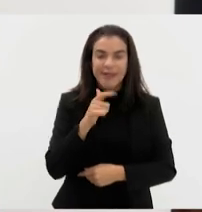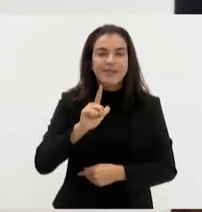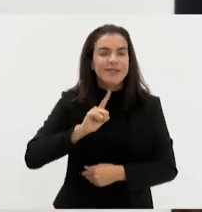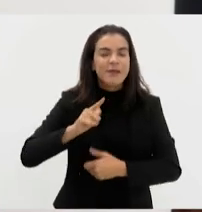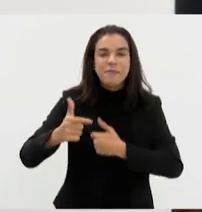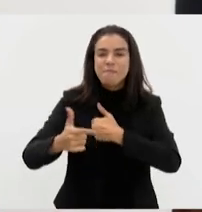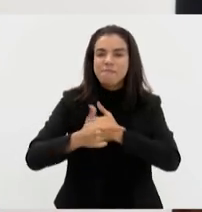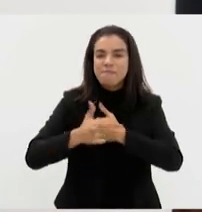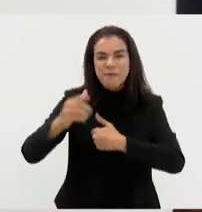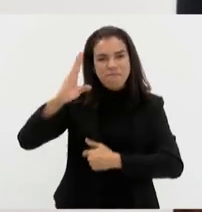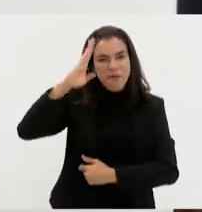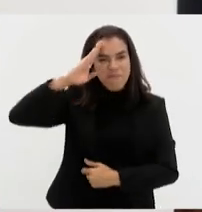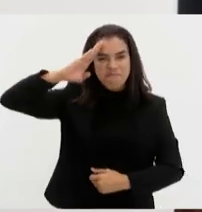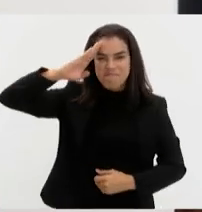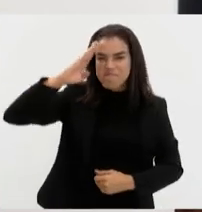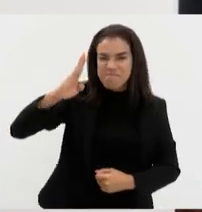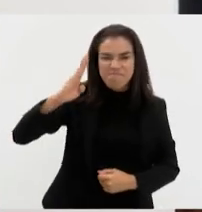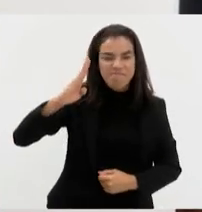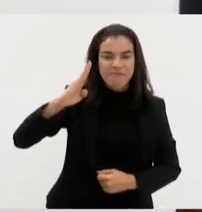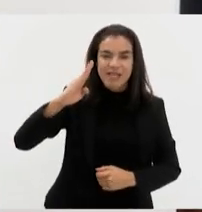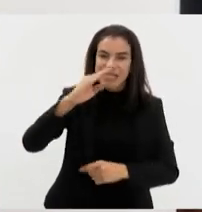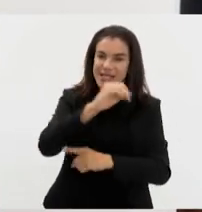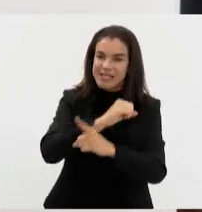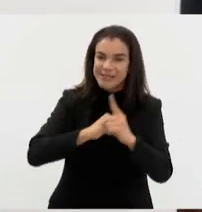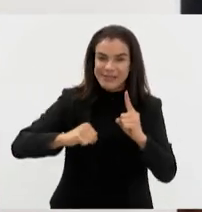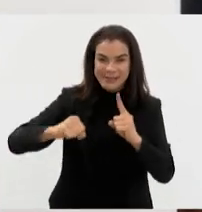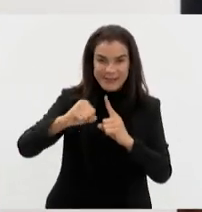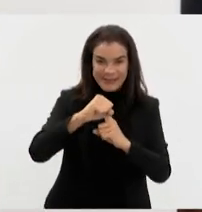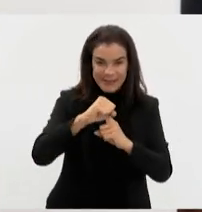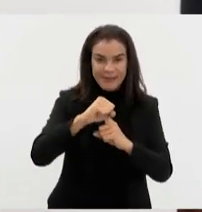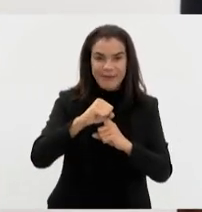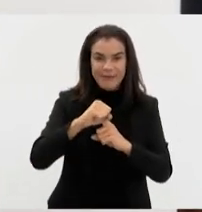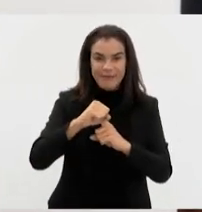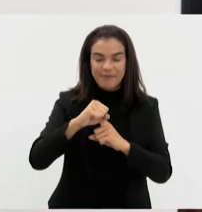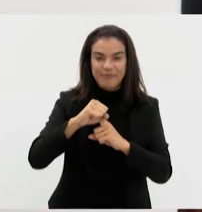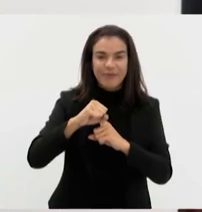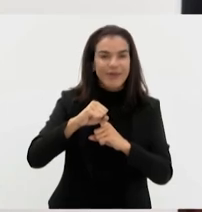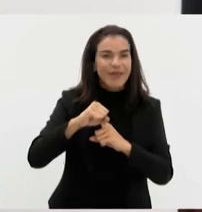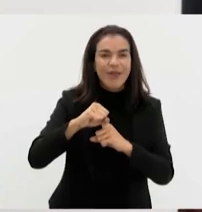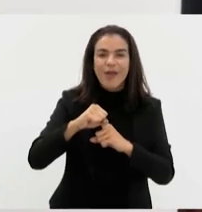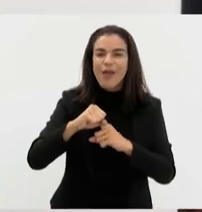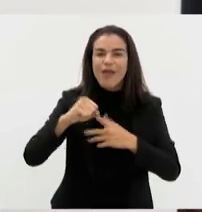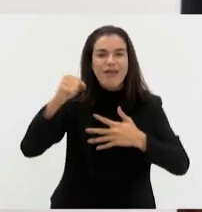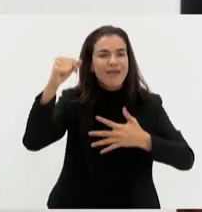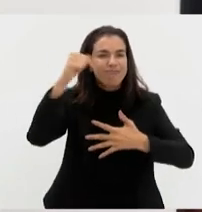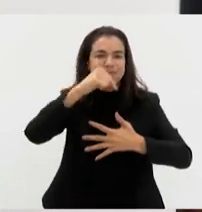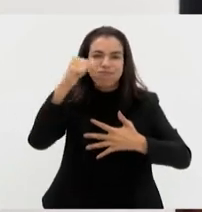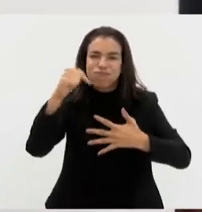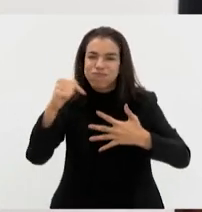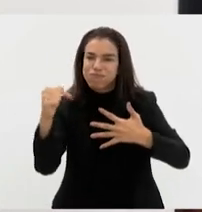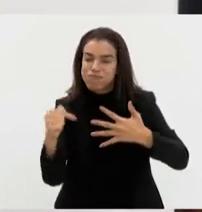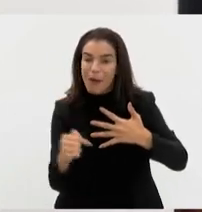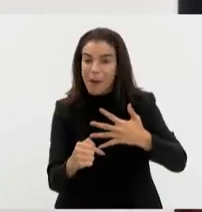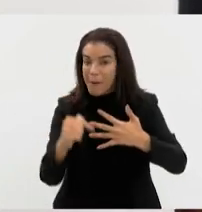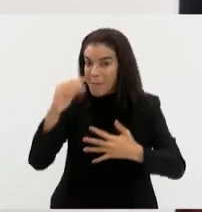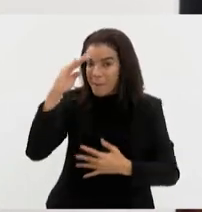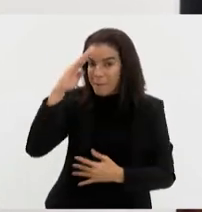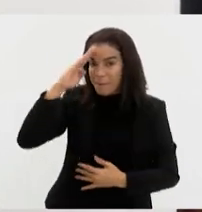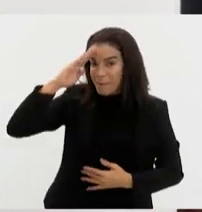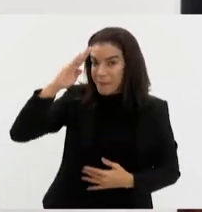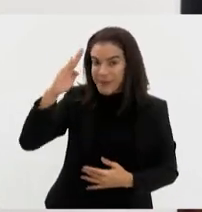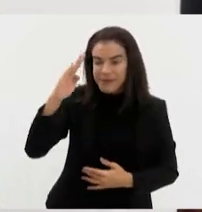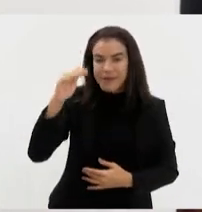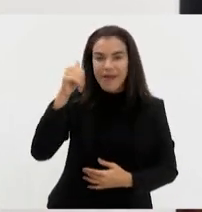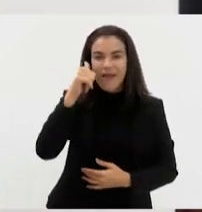papel fundamental na sociedade, em todos os setores, e principalmente